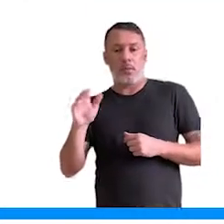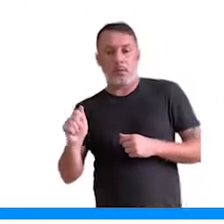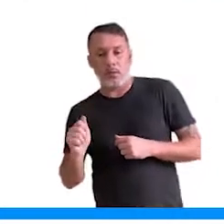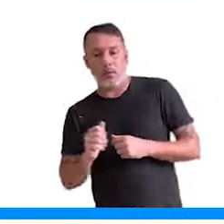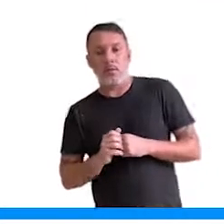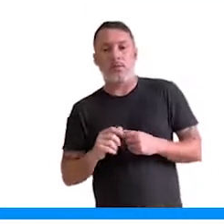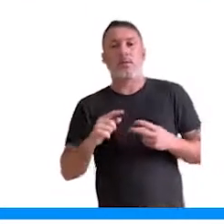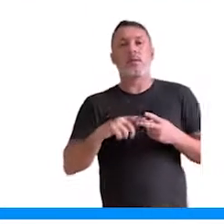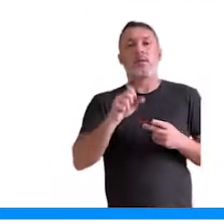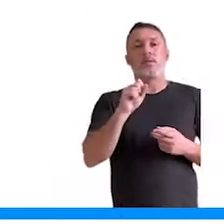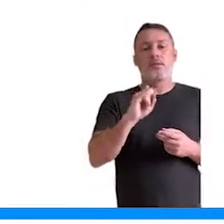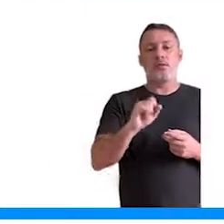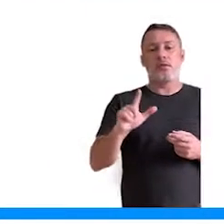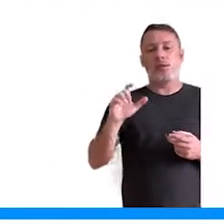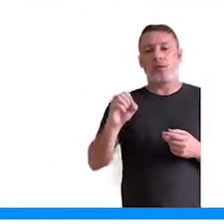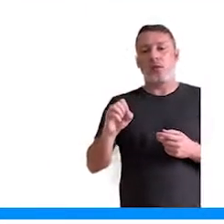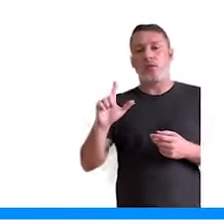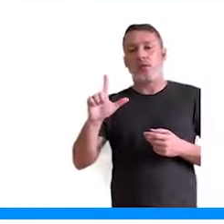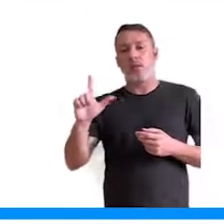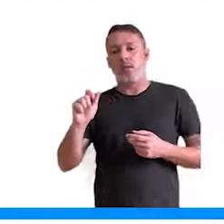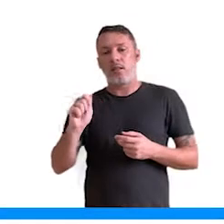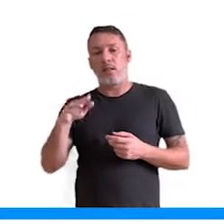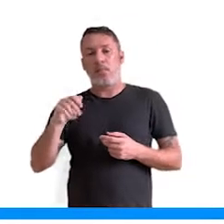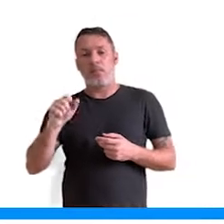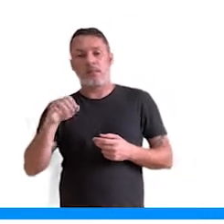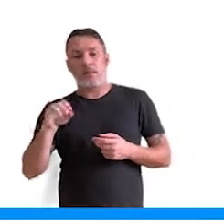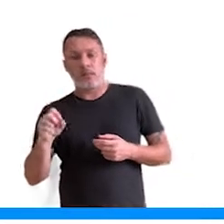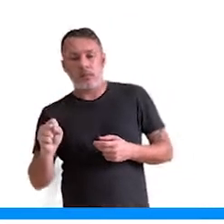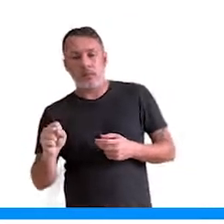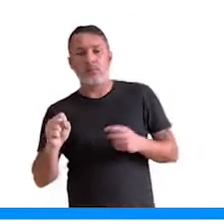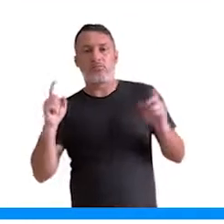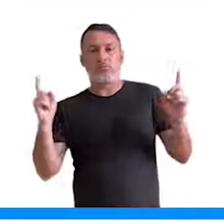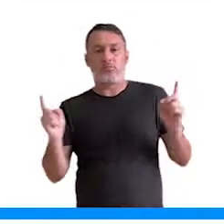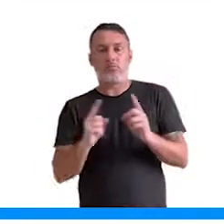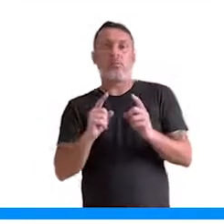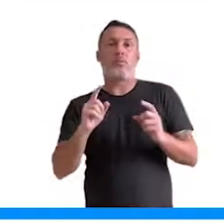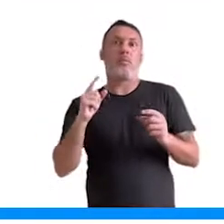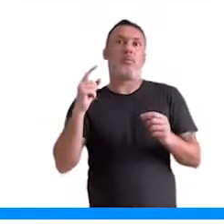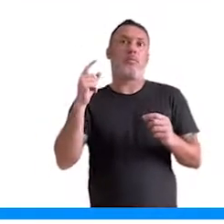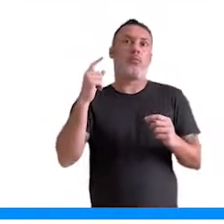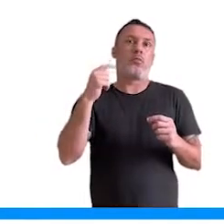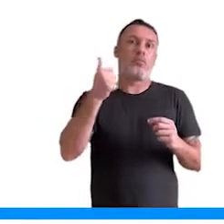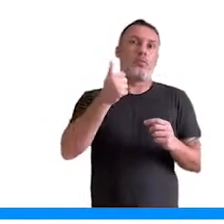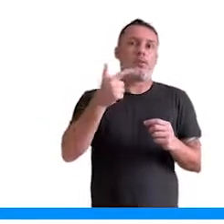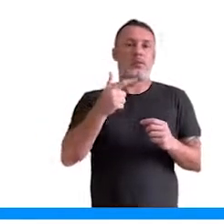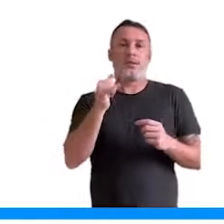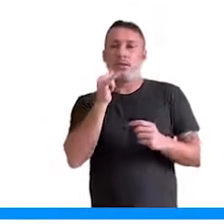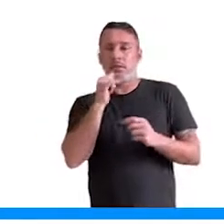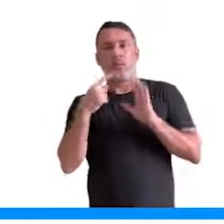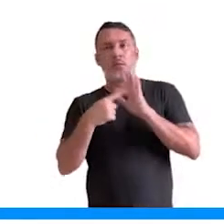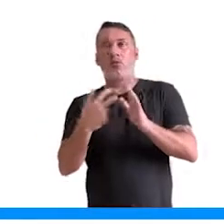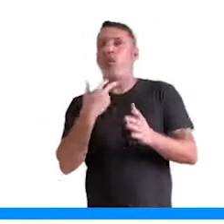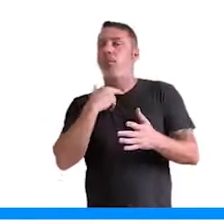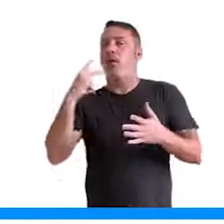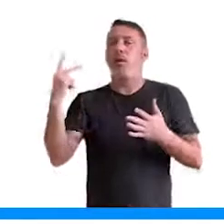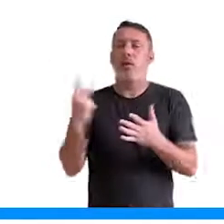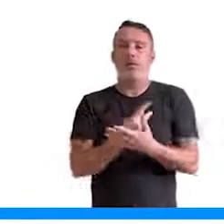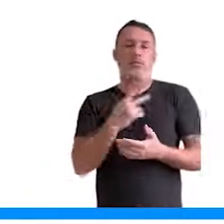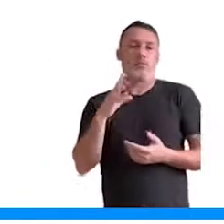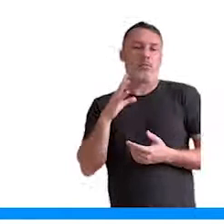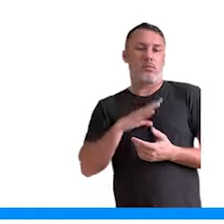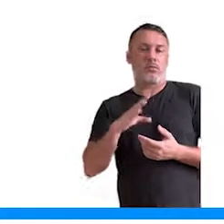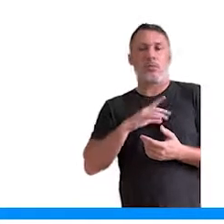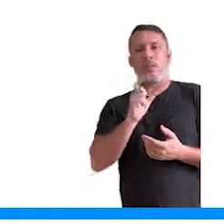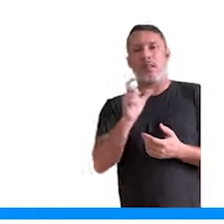llamássemos, se o chamássemos. Bien, aí já poderia porque tem uma conjunção condicional, né? Mas nos dois primeiros exemplos não poderia, estaria errado